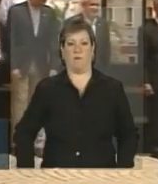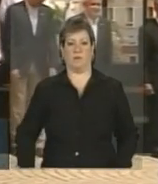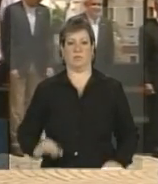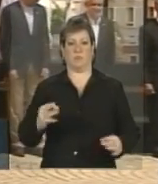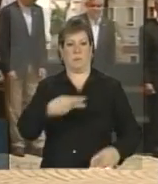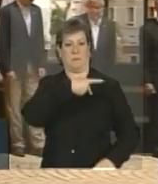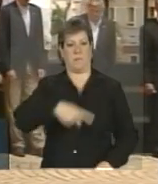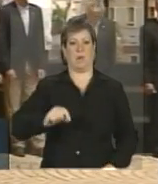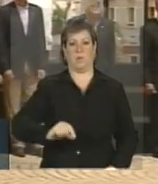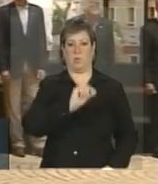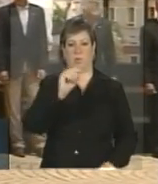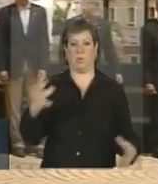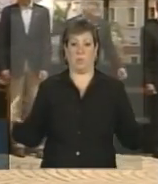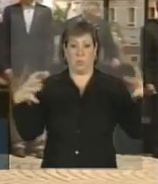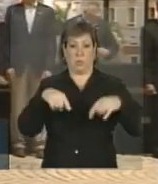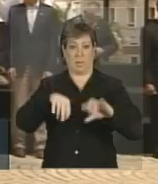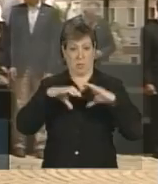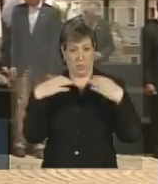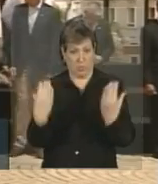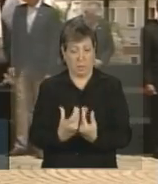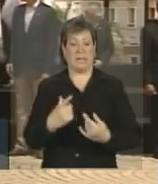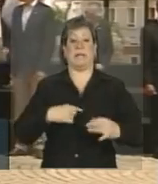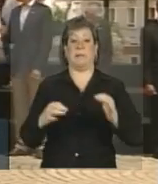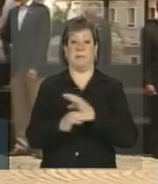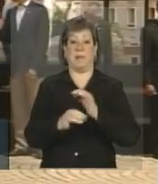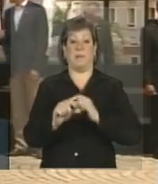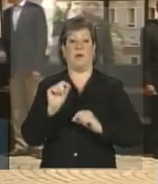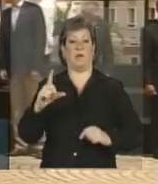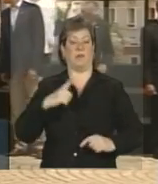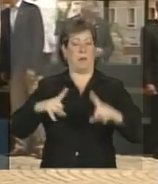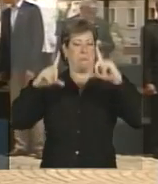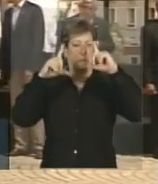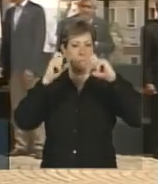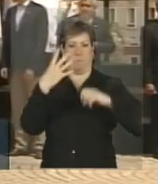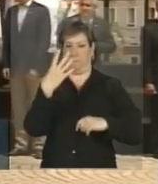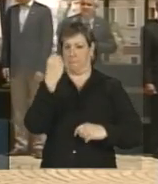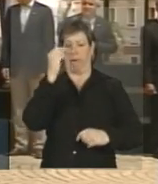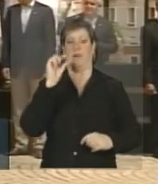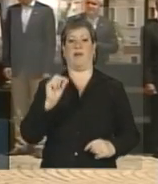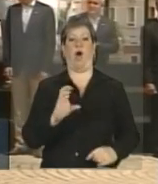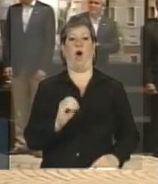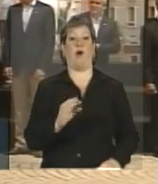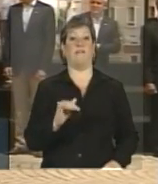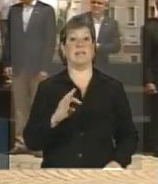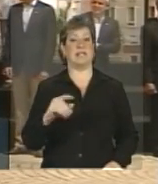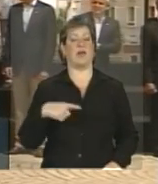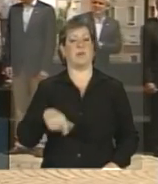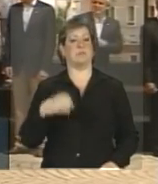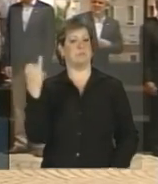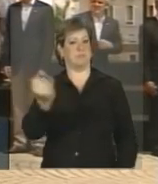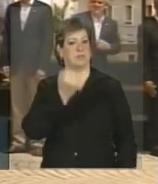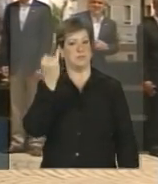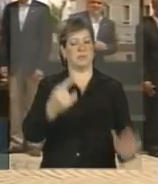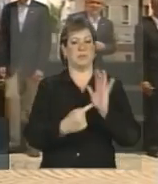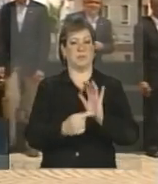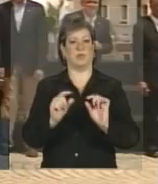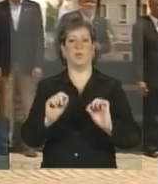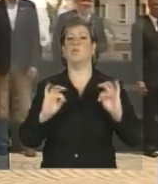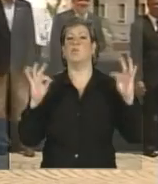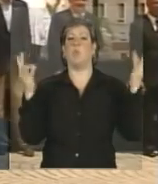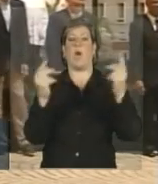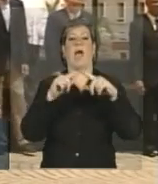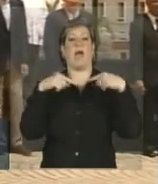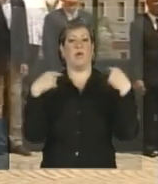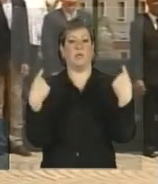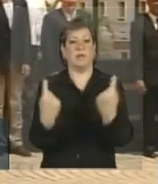cúpula, se preparam aí para o registro, que é a foto oficial, um marco em todas as